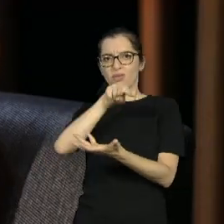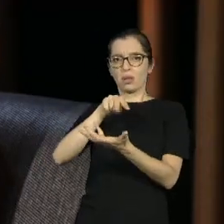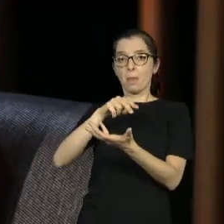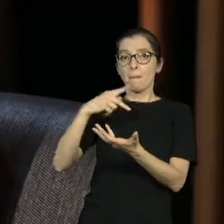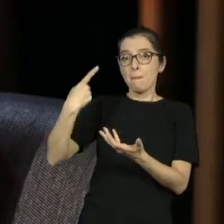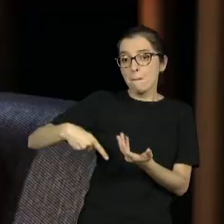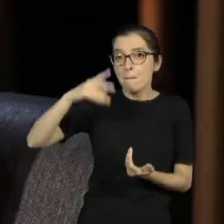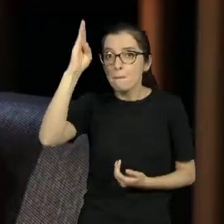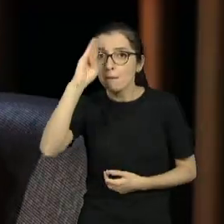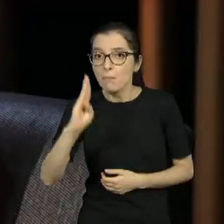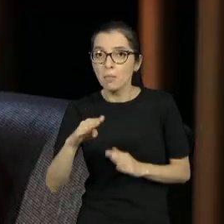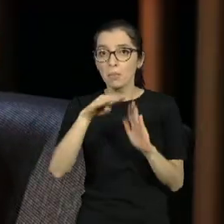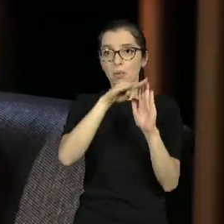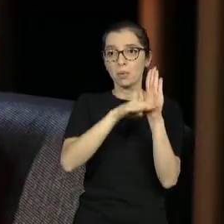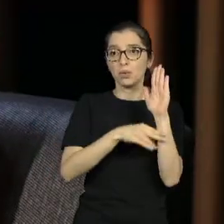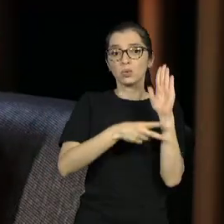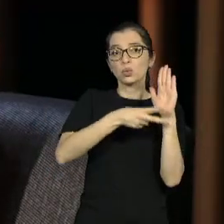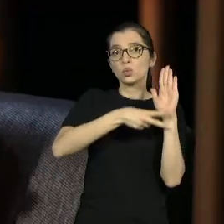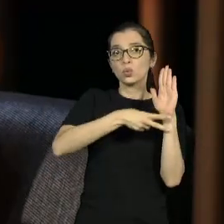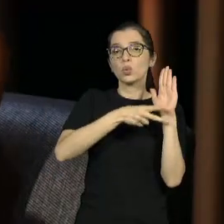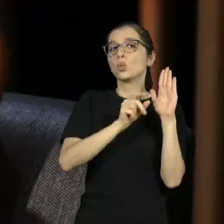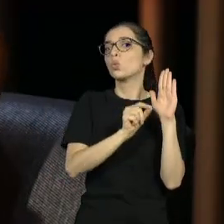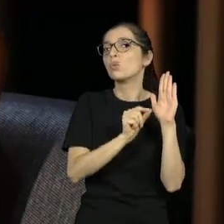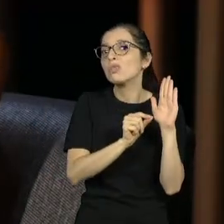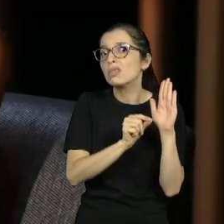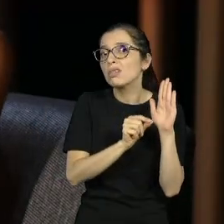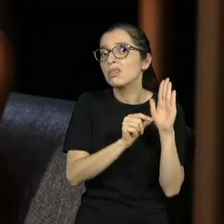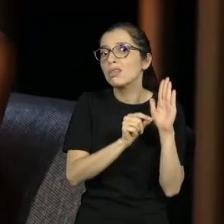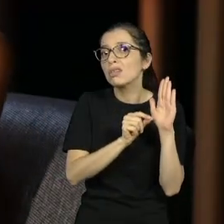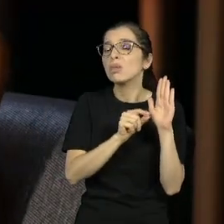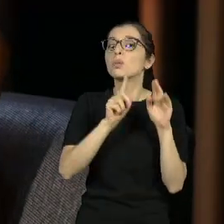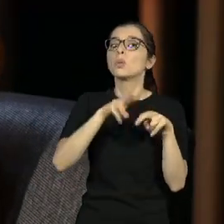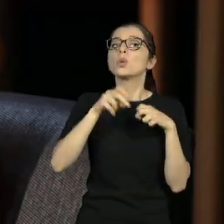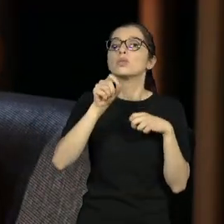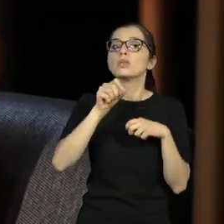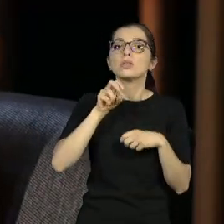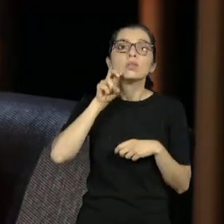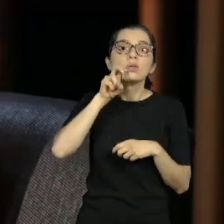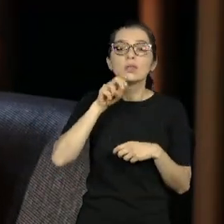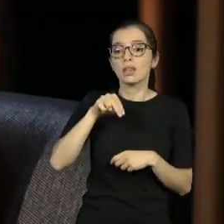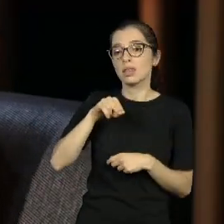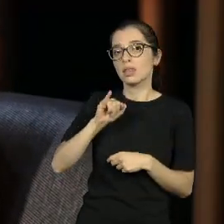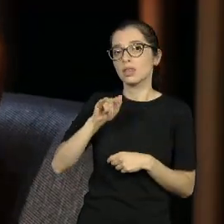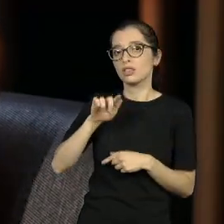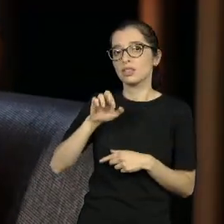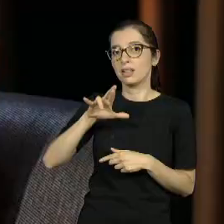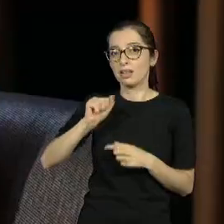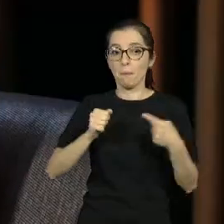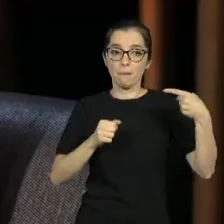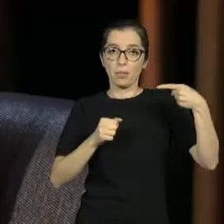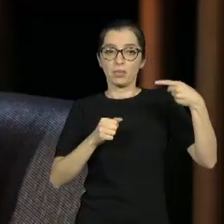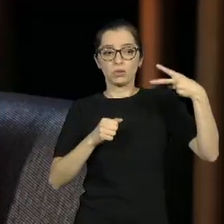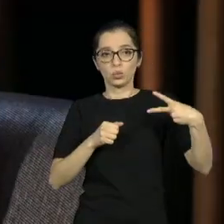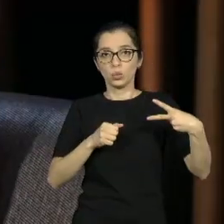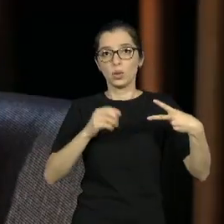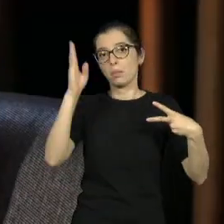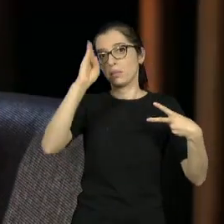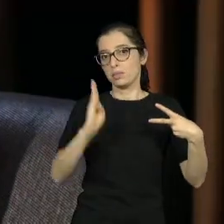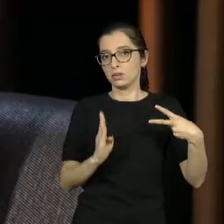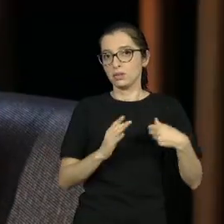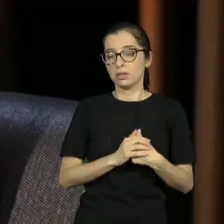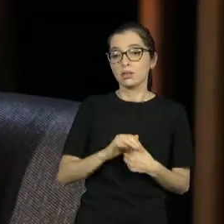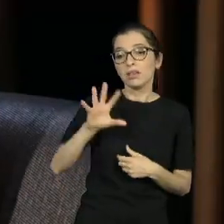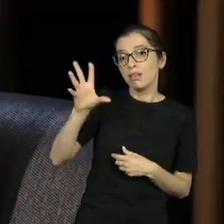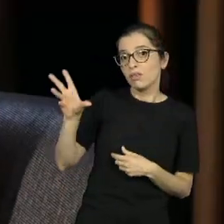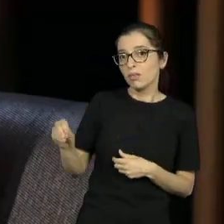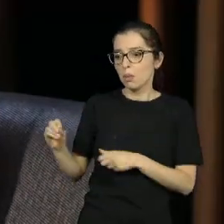africana só P vemos na Nigéria se você colocar os dados do IBGE se você colocar Os Pretos e pardos